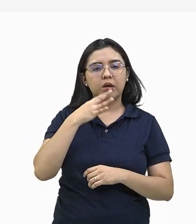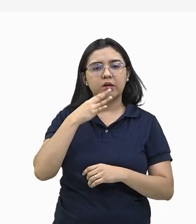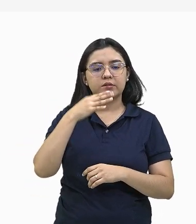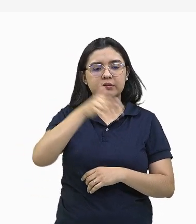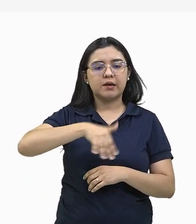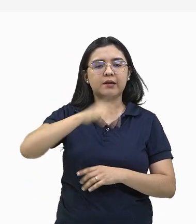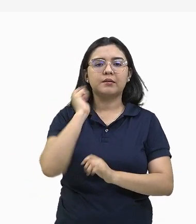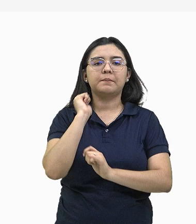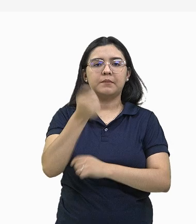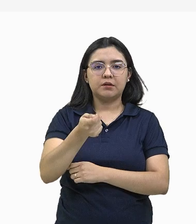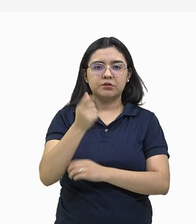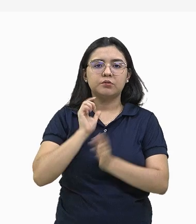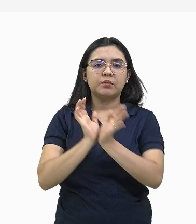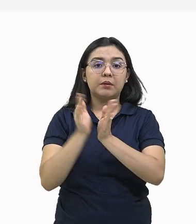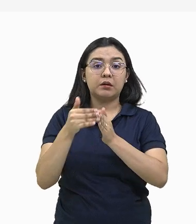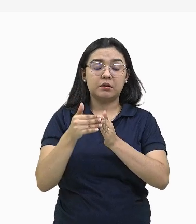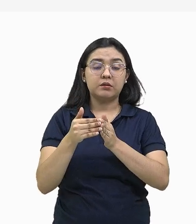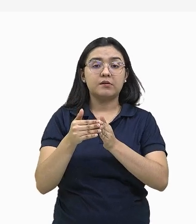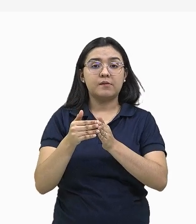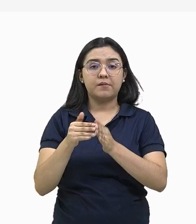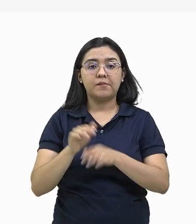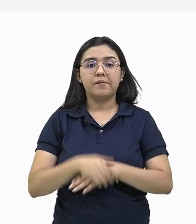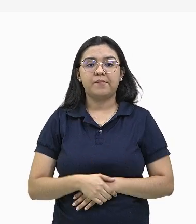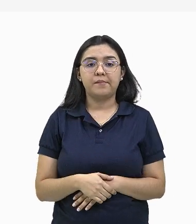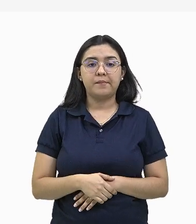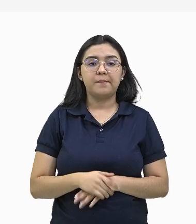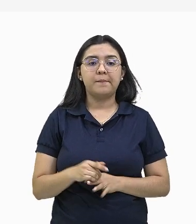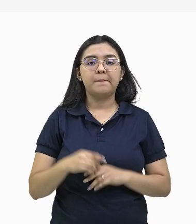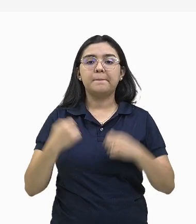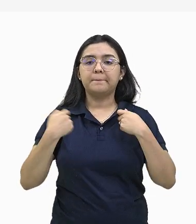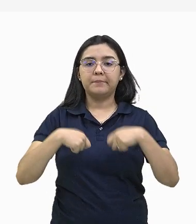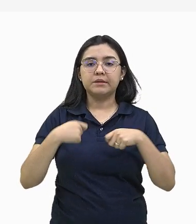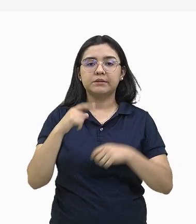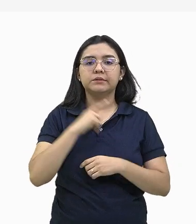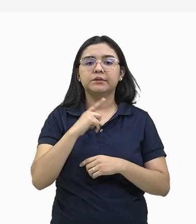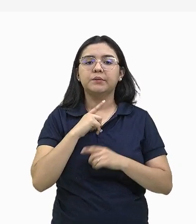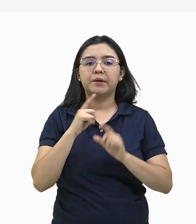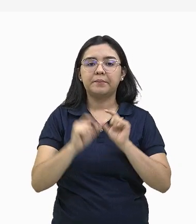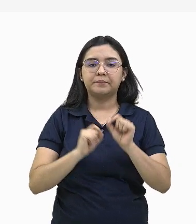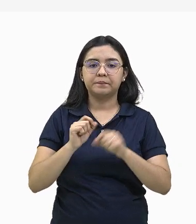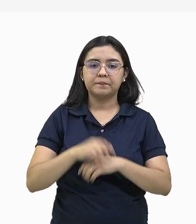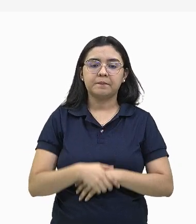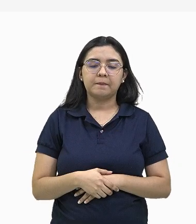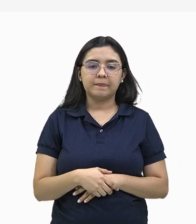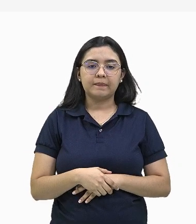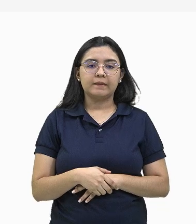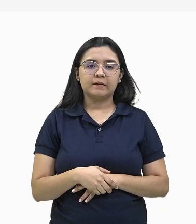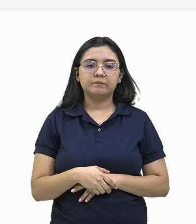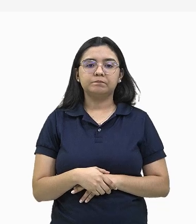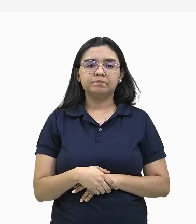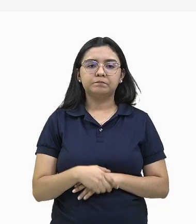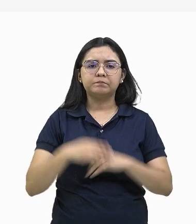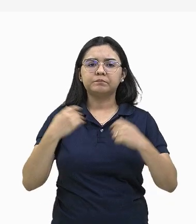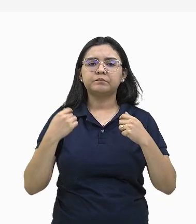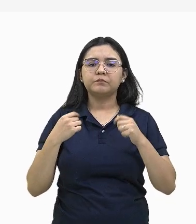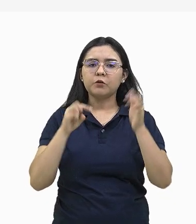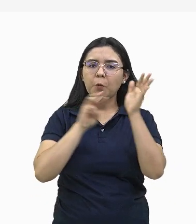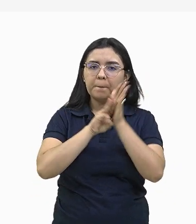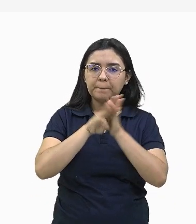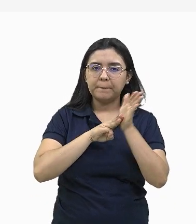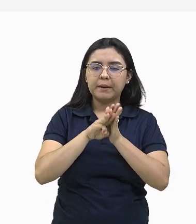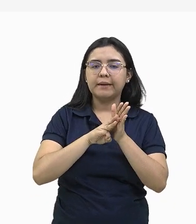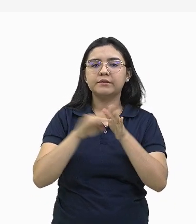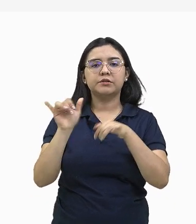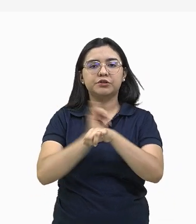tambaqui, não é? Então, terá que ter um rigor no método científico, né, na maneira que serão